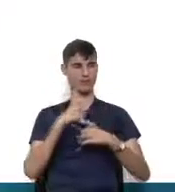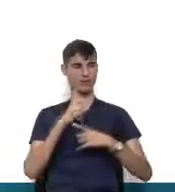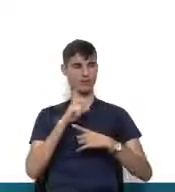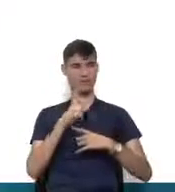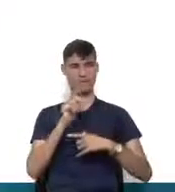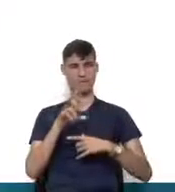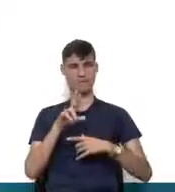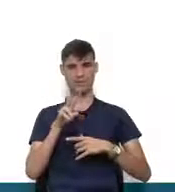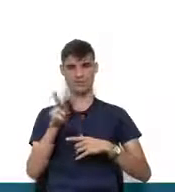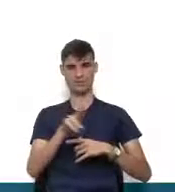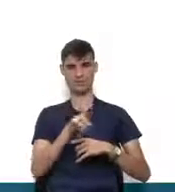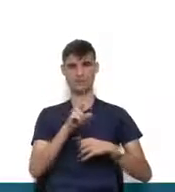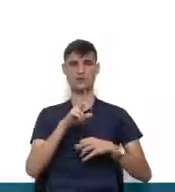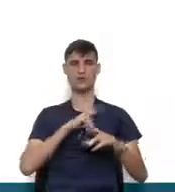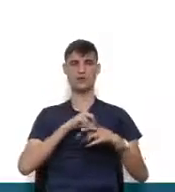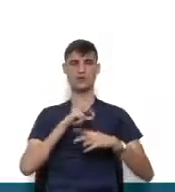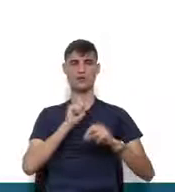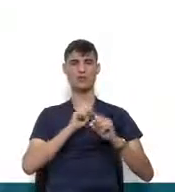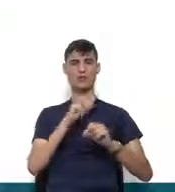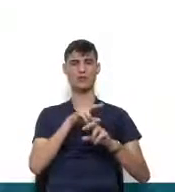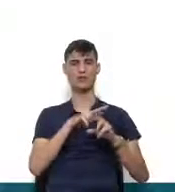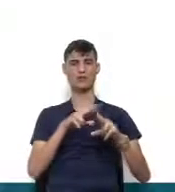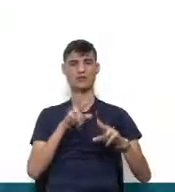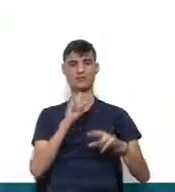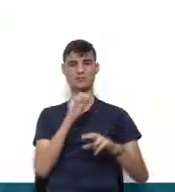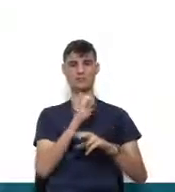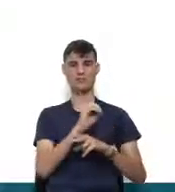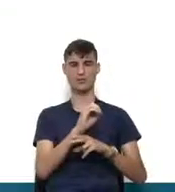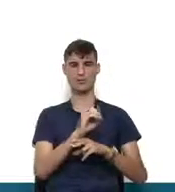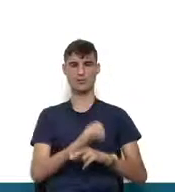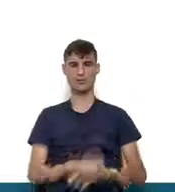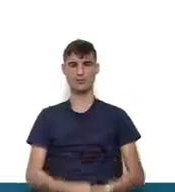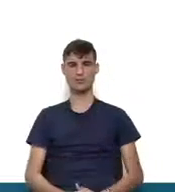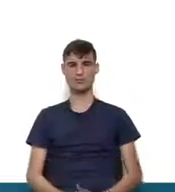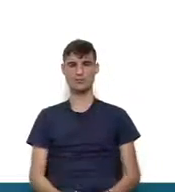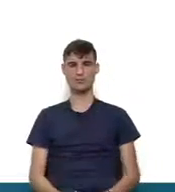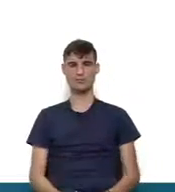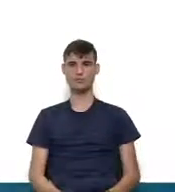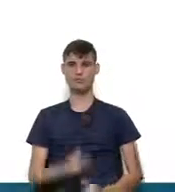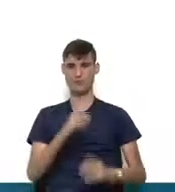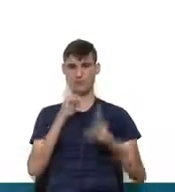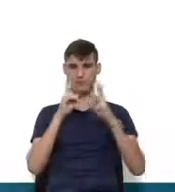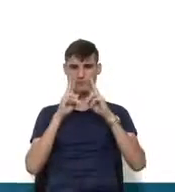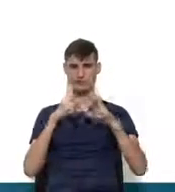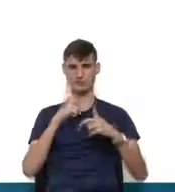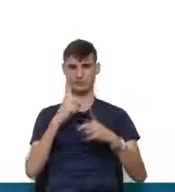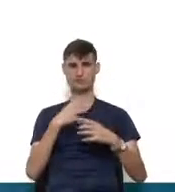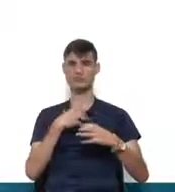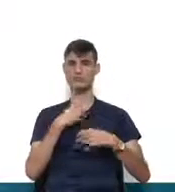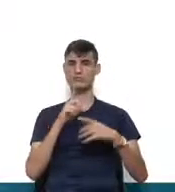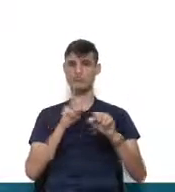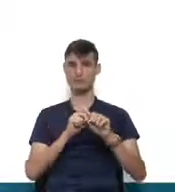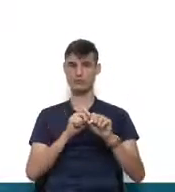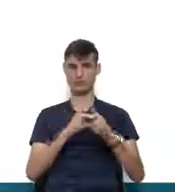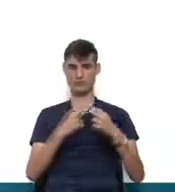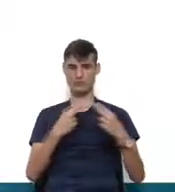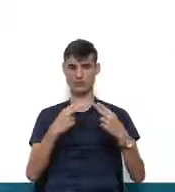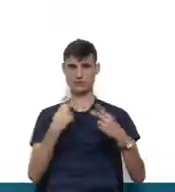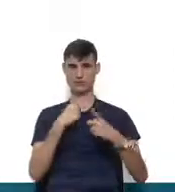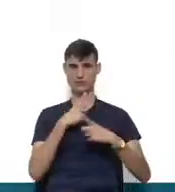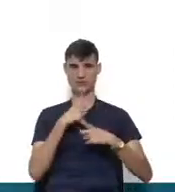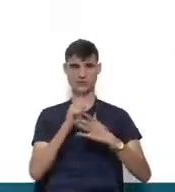meu n for par, nós vamos ter que ele é igual a 0. Então, reparem que a gente tinha uma função,